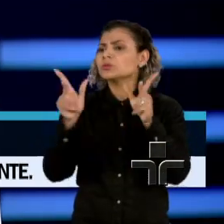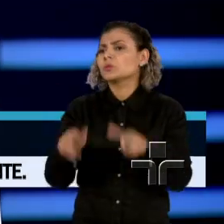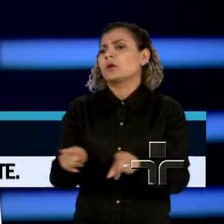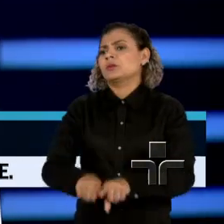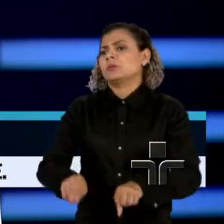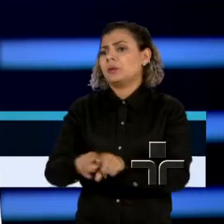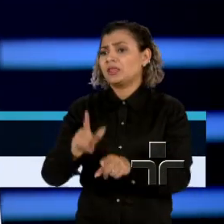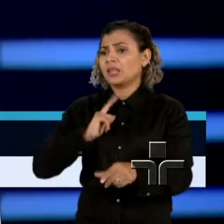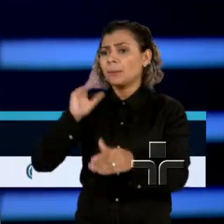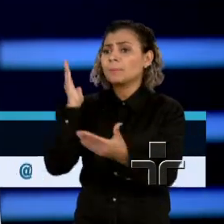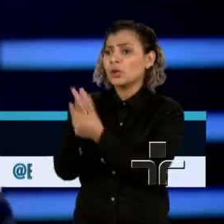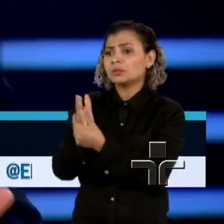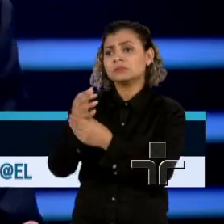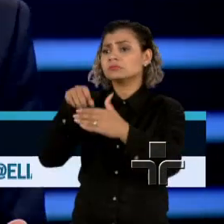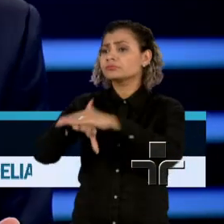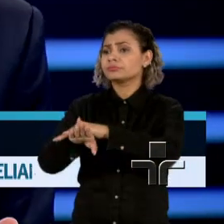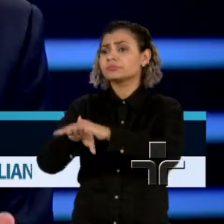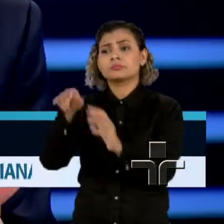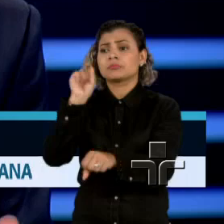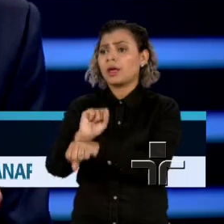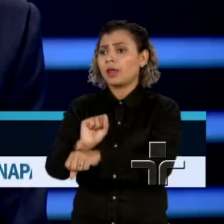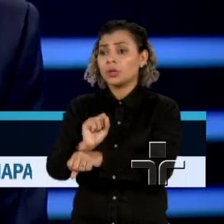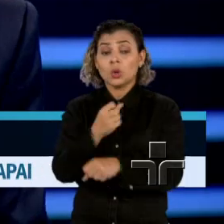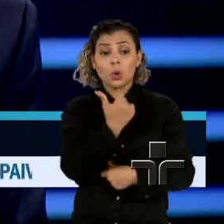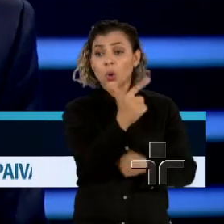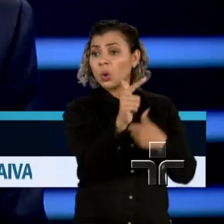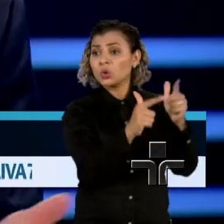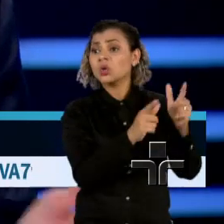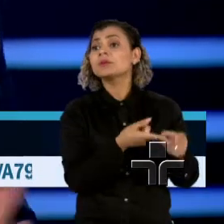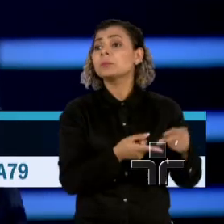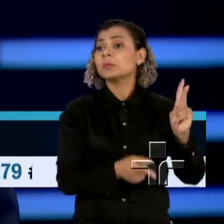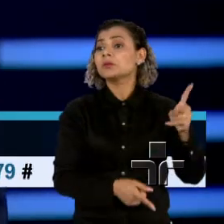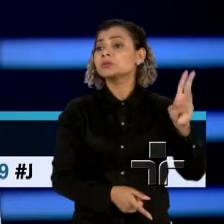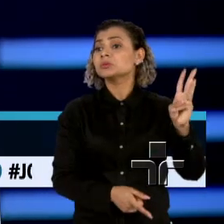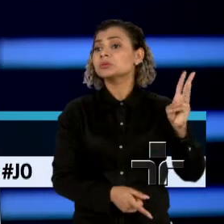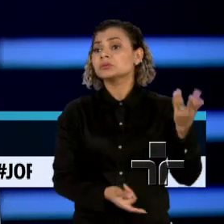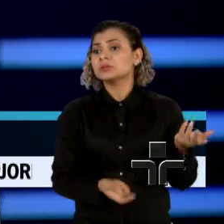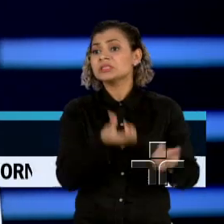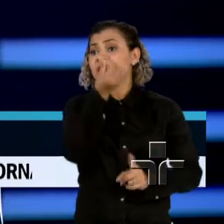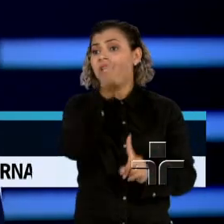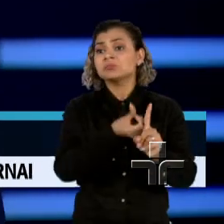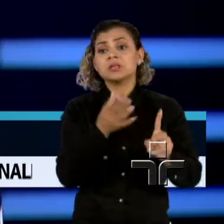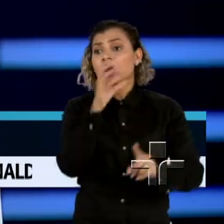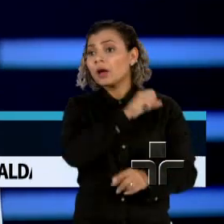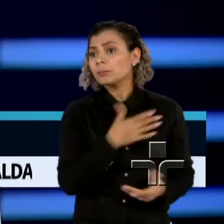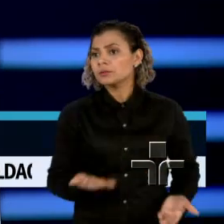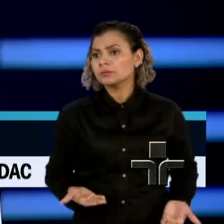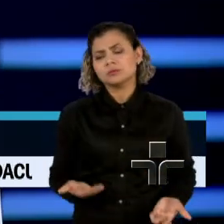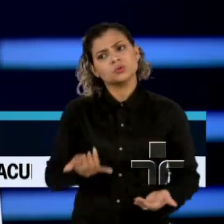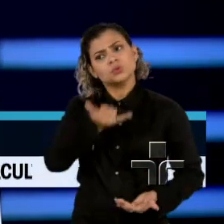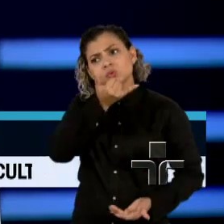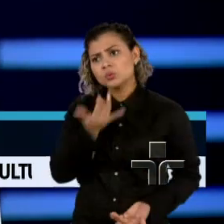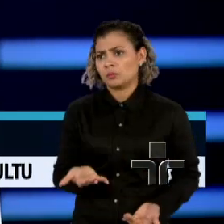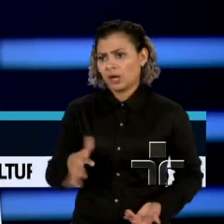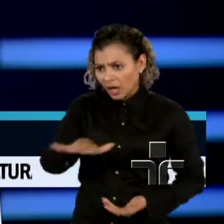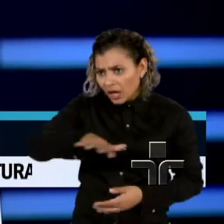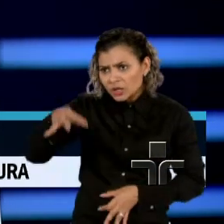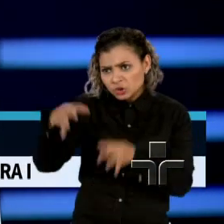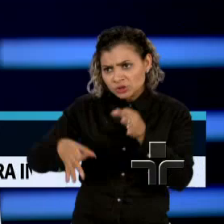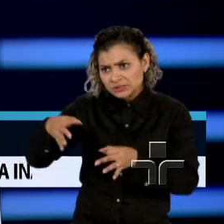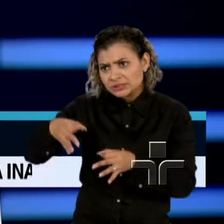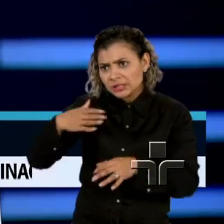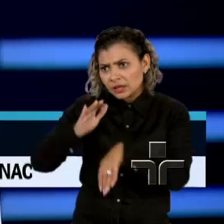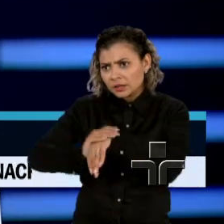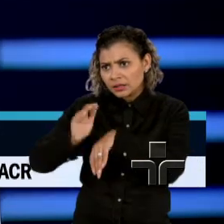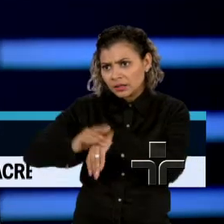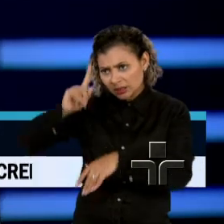estão com os processos parados, enquanto outros foram julgados primeira e segunda instância em 6 meses. Não cabe ao judiciário tomar esse tipo